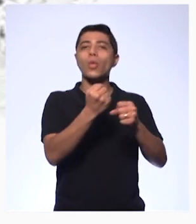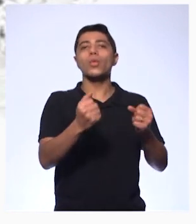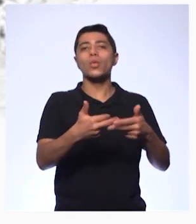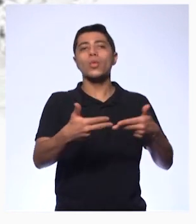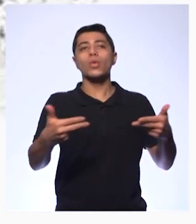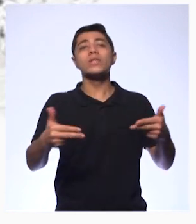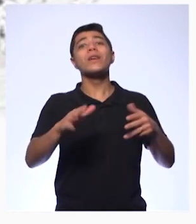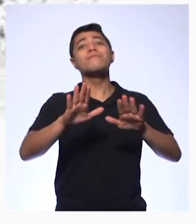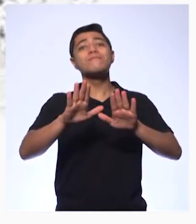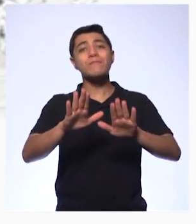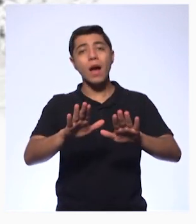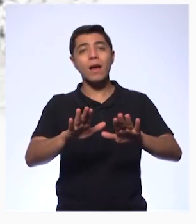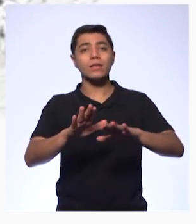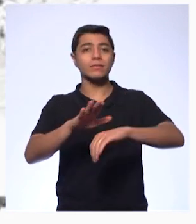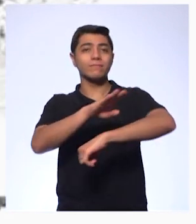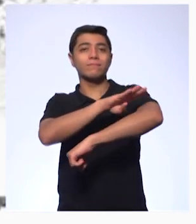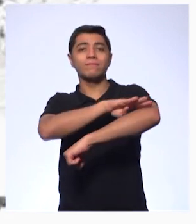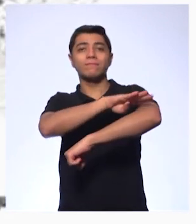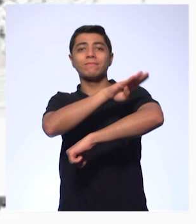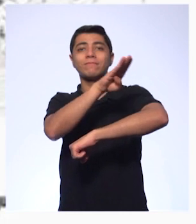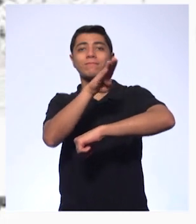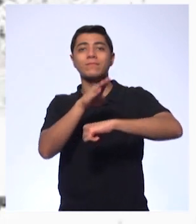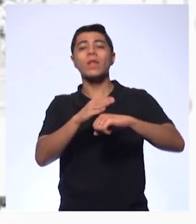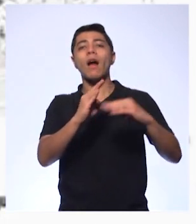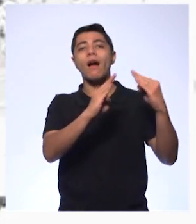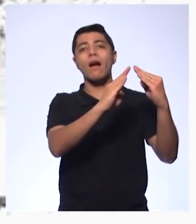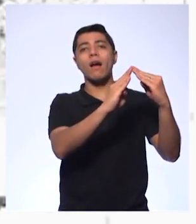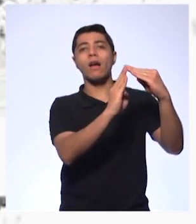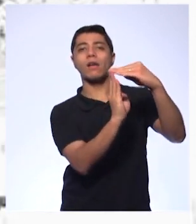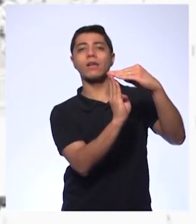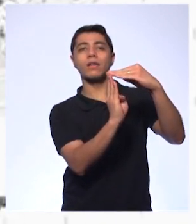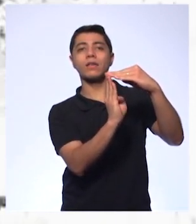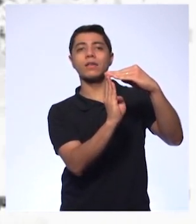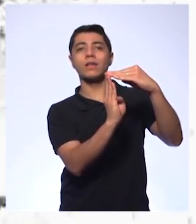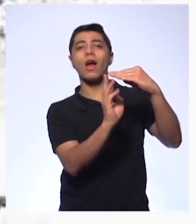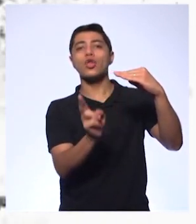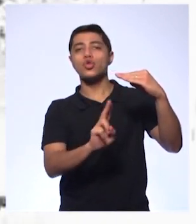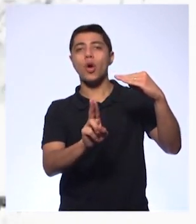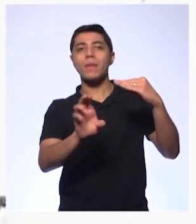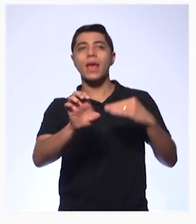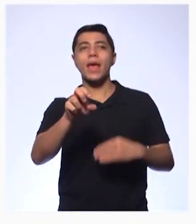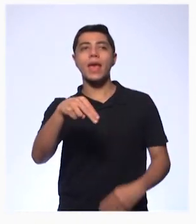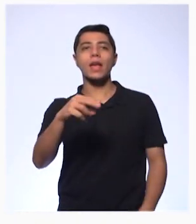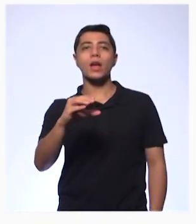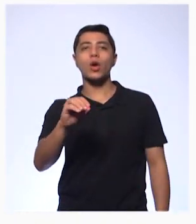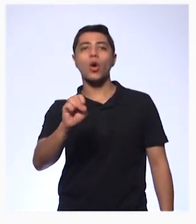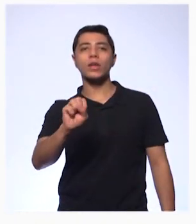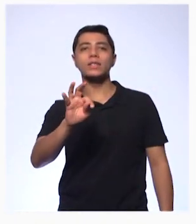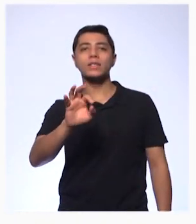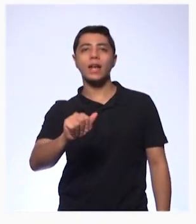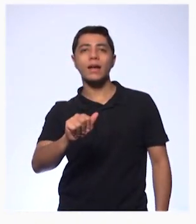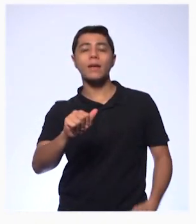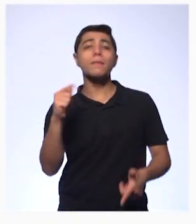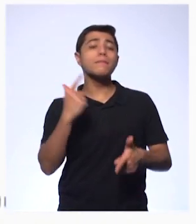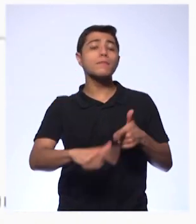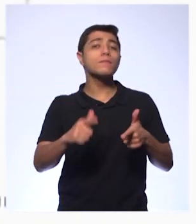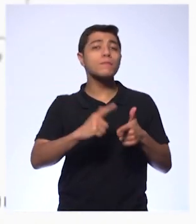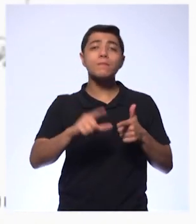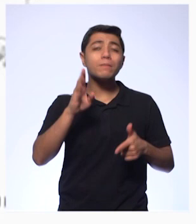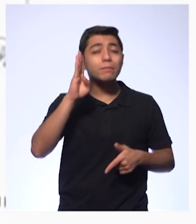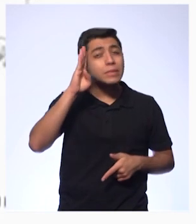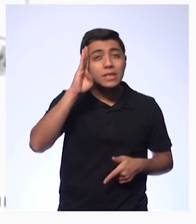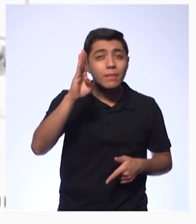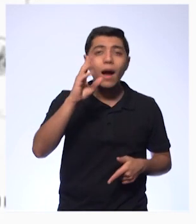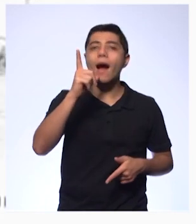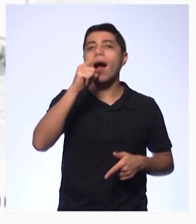inclinados, denominados encostas. O principal causador desses movimentos é a infiltração de água, principalmente da chuva. Já